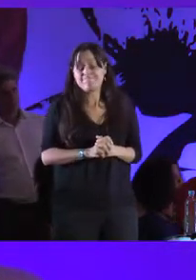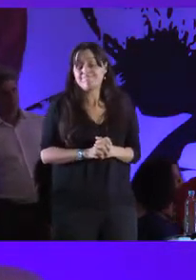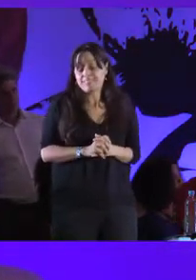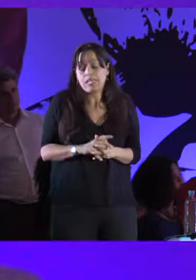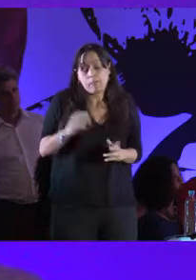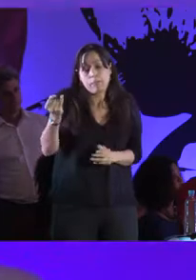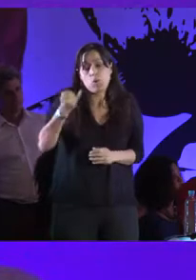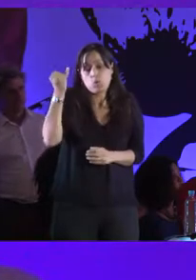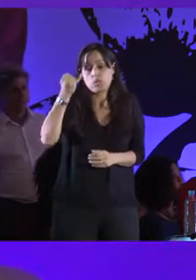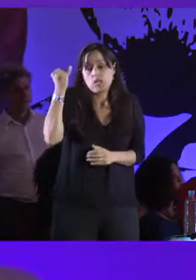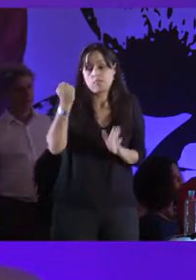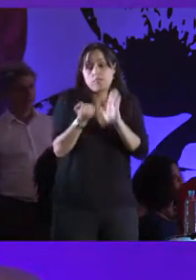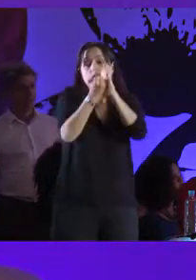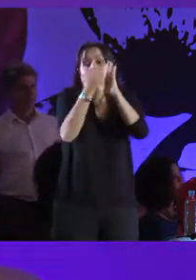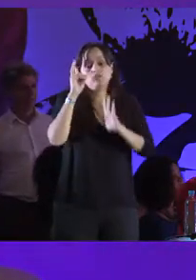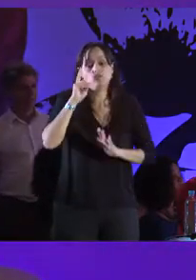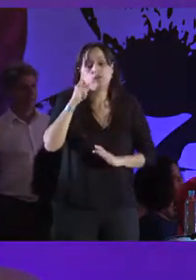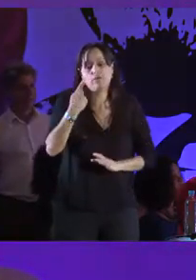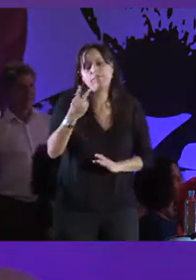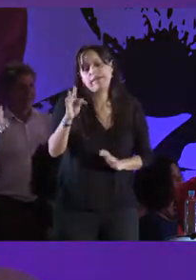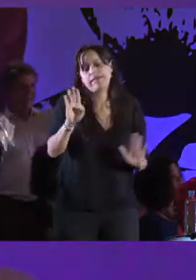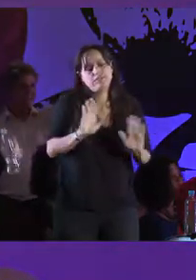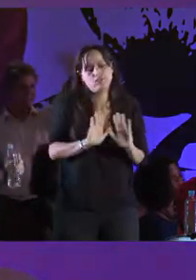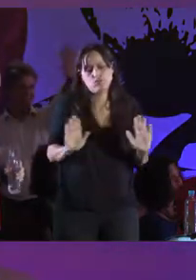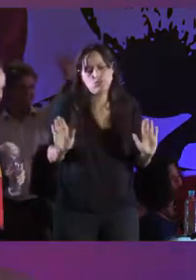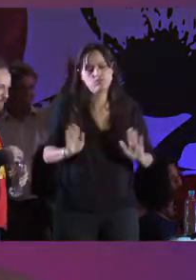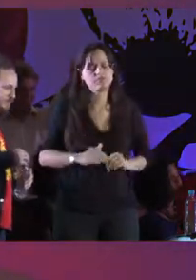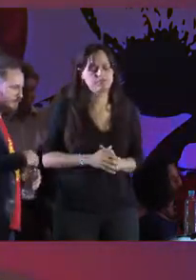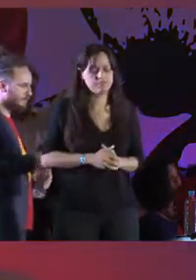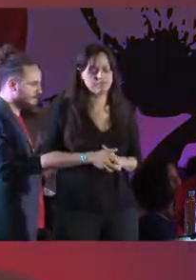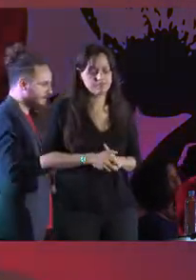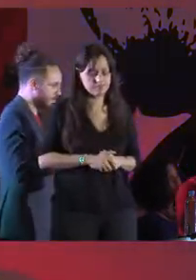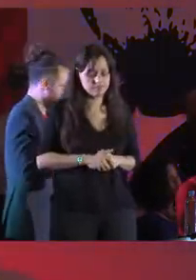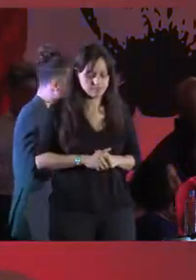lendárias do PT nesse momento.